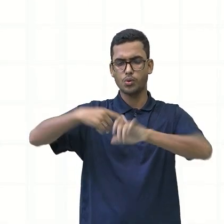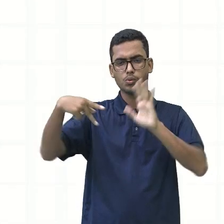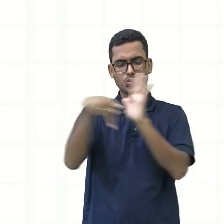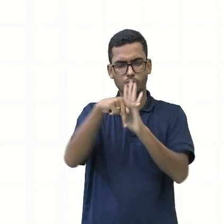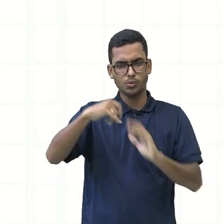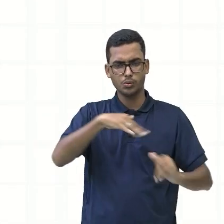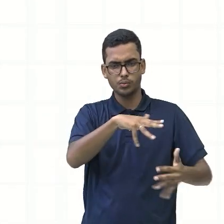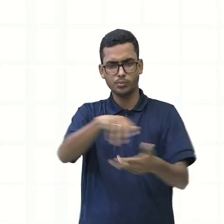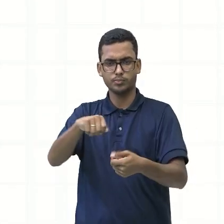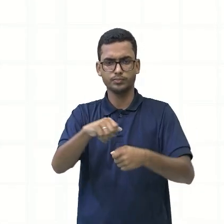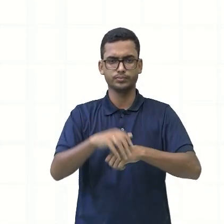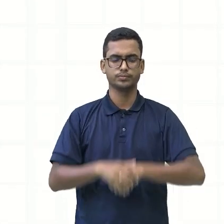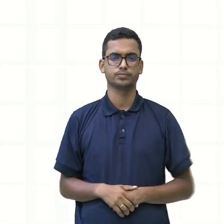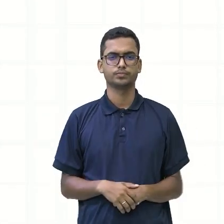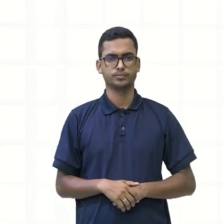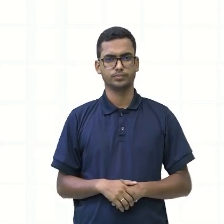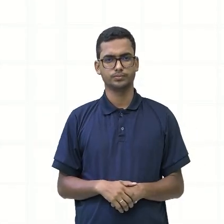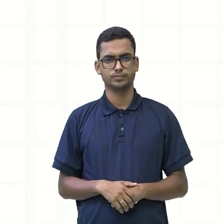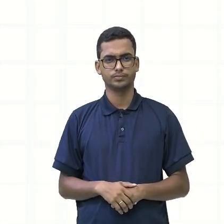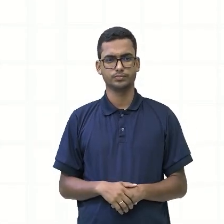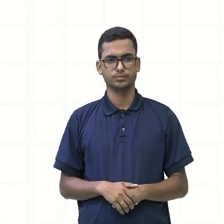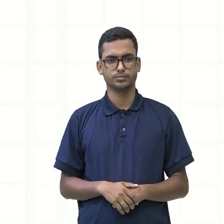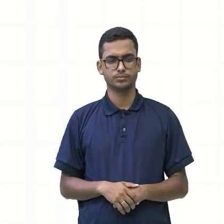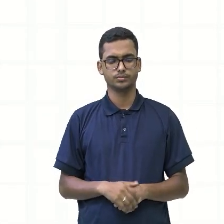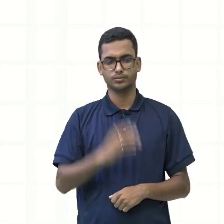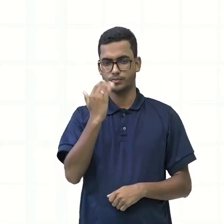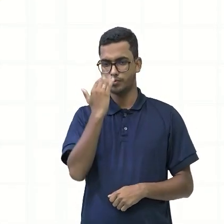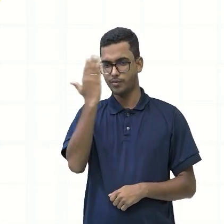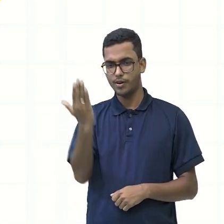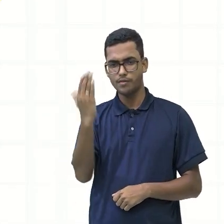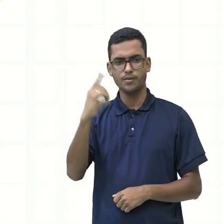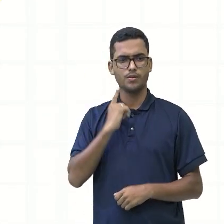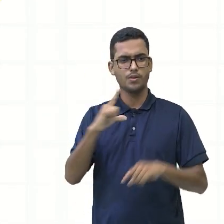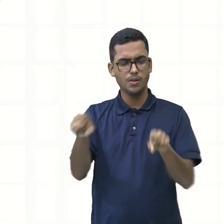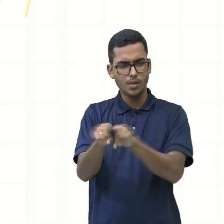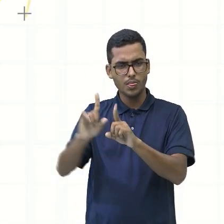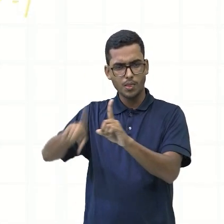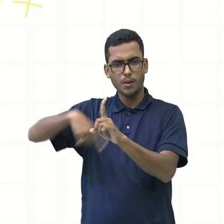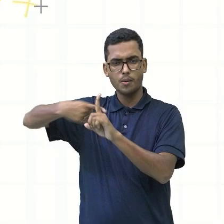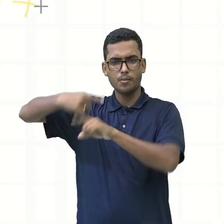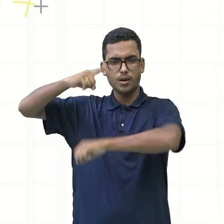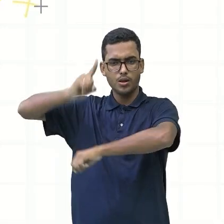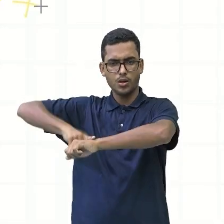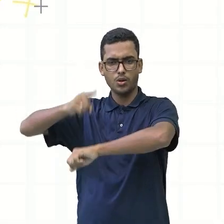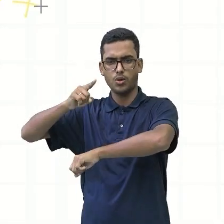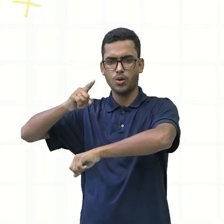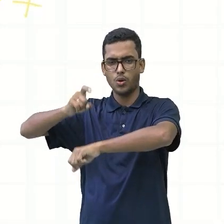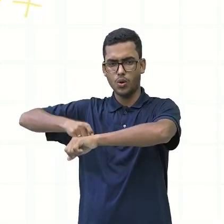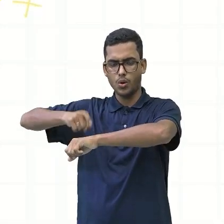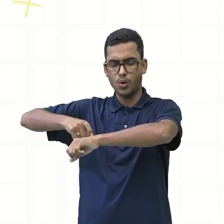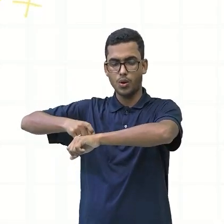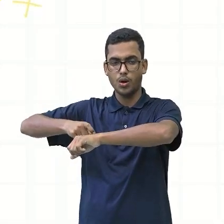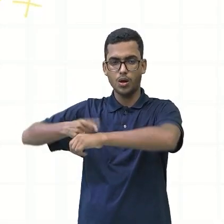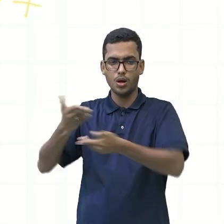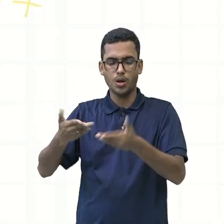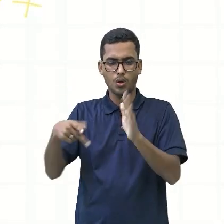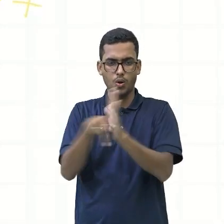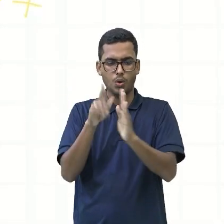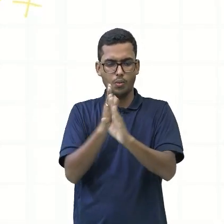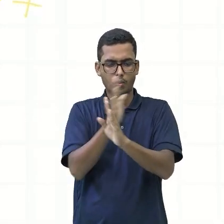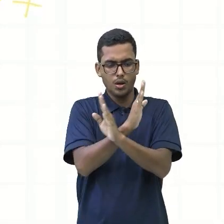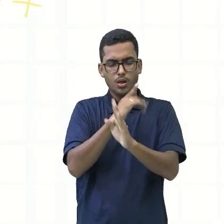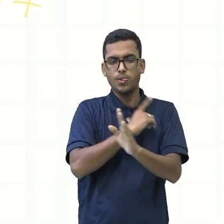desse meridiano. Então, para frente aqui a gente vai ter acréscimo de horas, tá? E para trás a gente vai ter